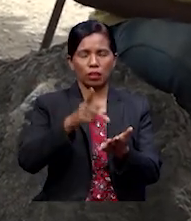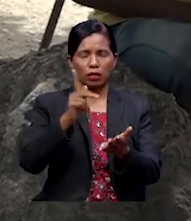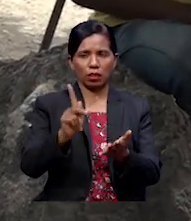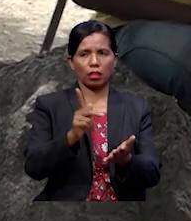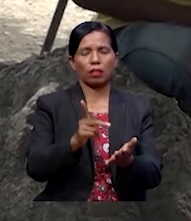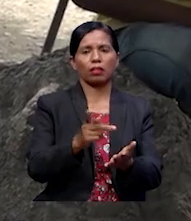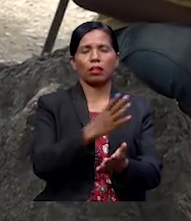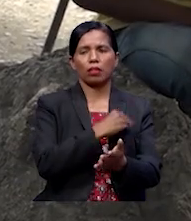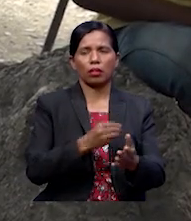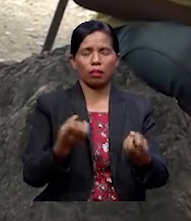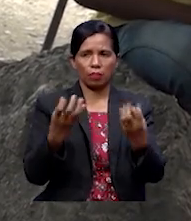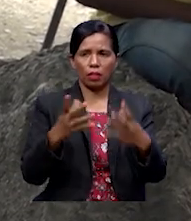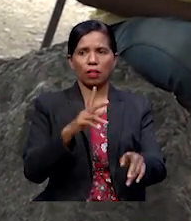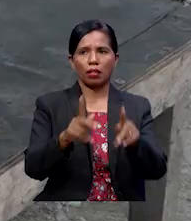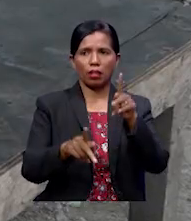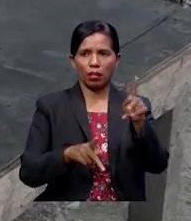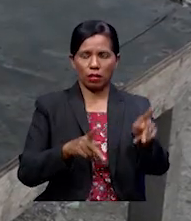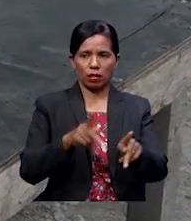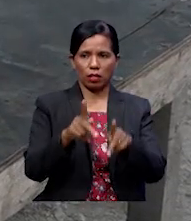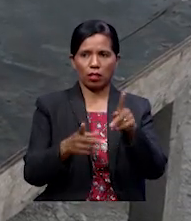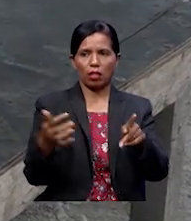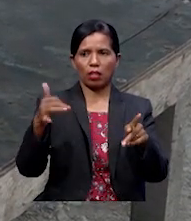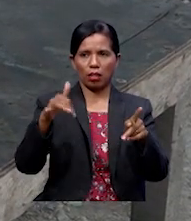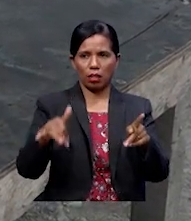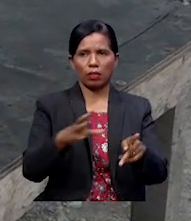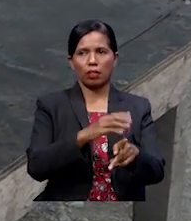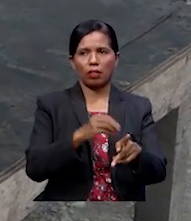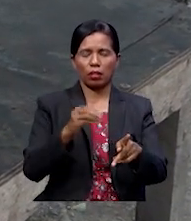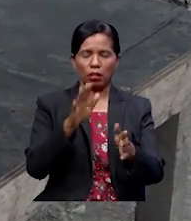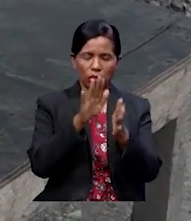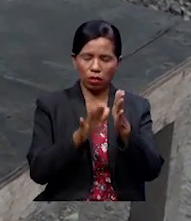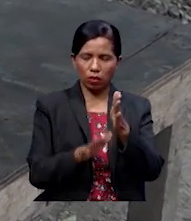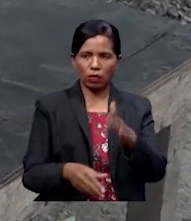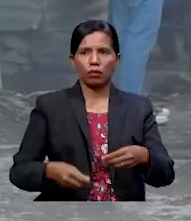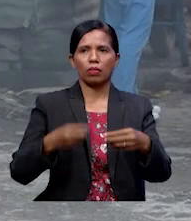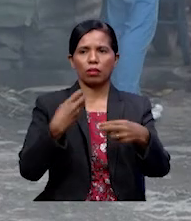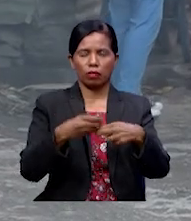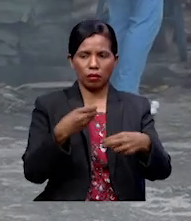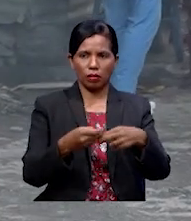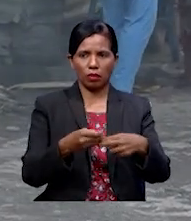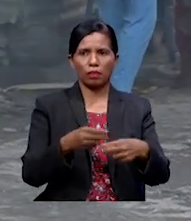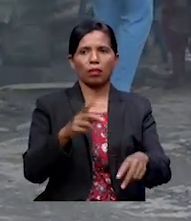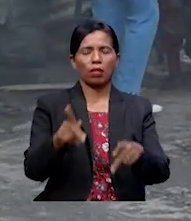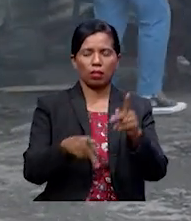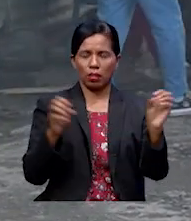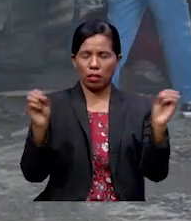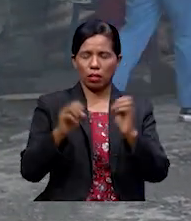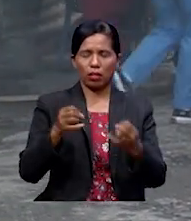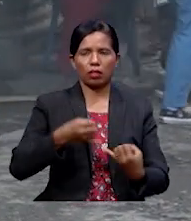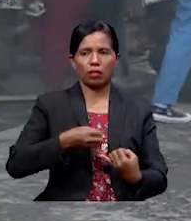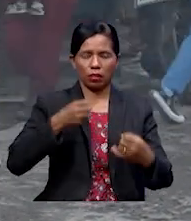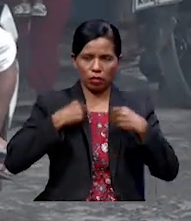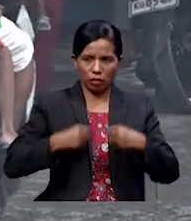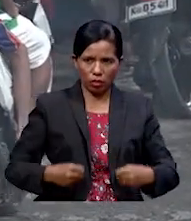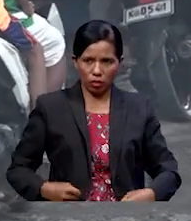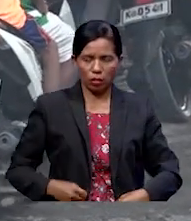efeito negativo lubum ba povo no negociante sira ni rendimento ki hodi fo implicação ba falta nutrição saúde